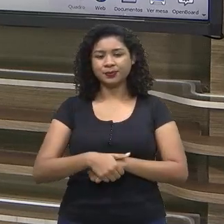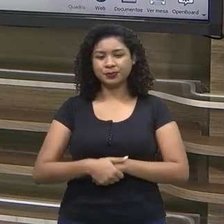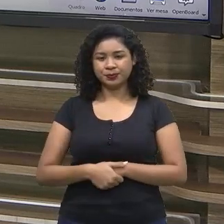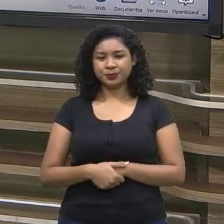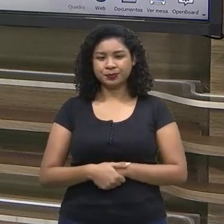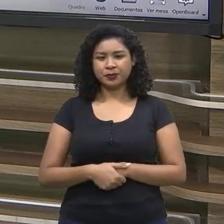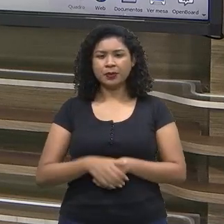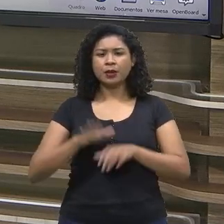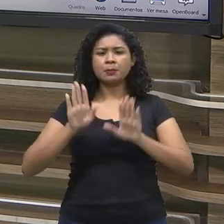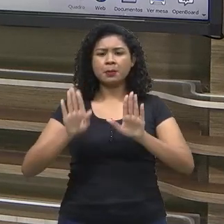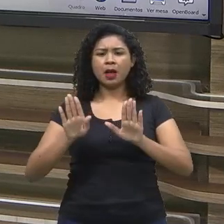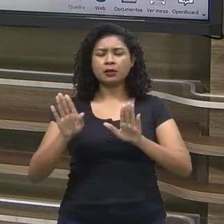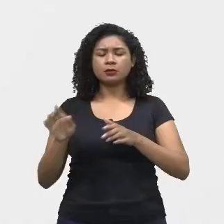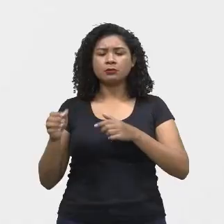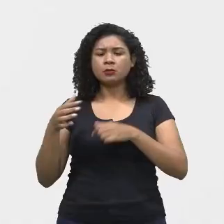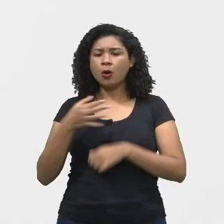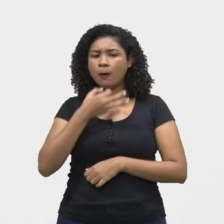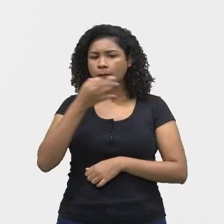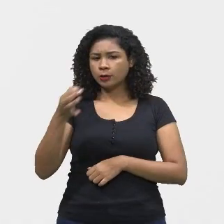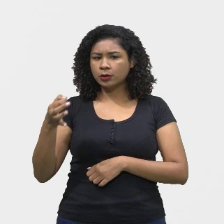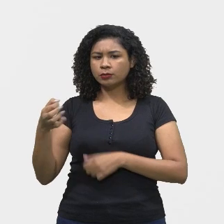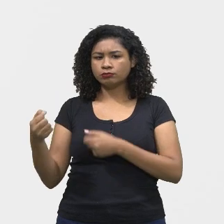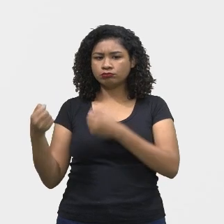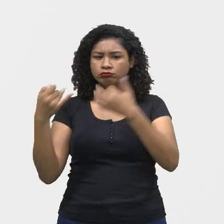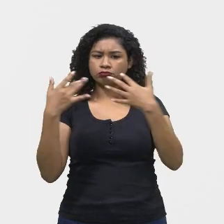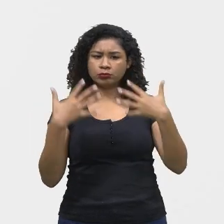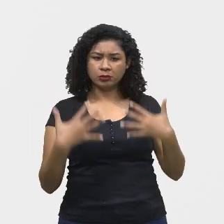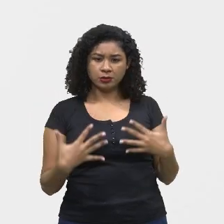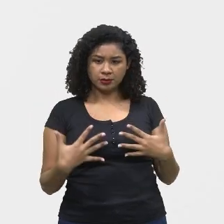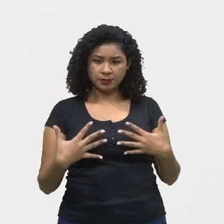qual é a justificativa para essa resposta? Vejamos aí.